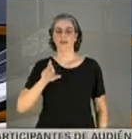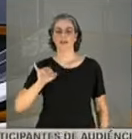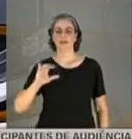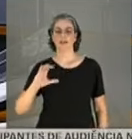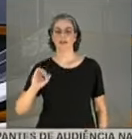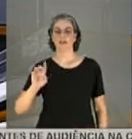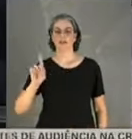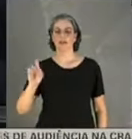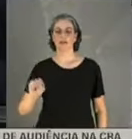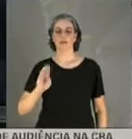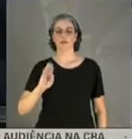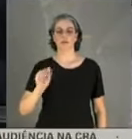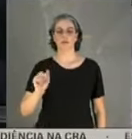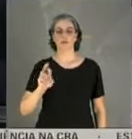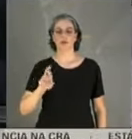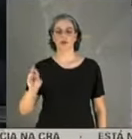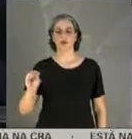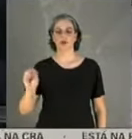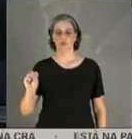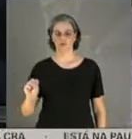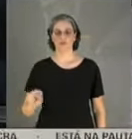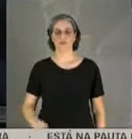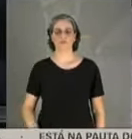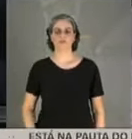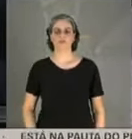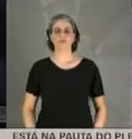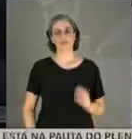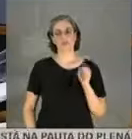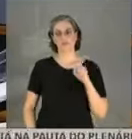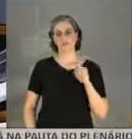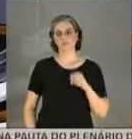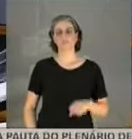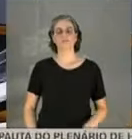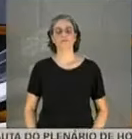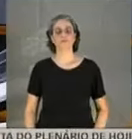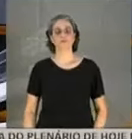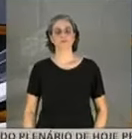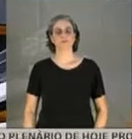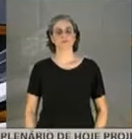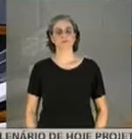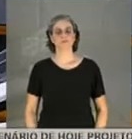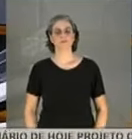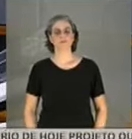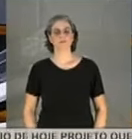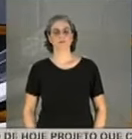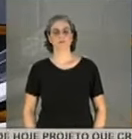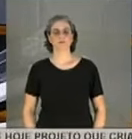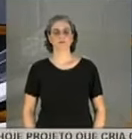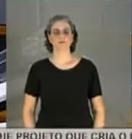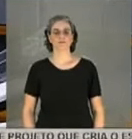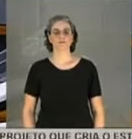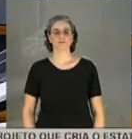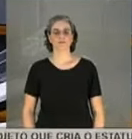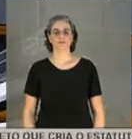sobre isso? Sim, senhor. O senhor tem relação,